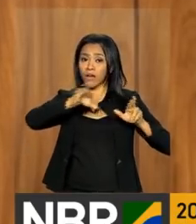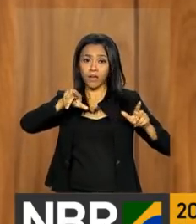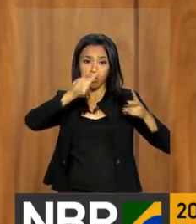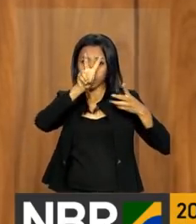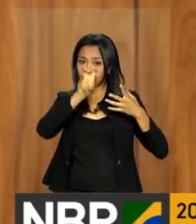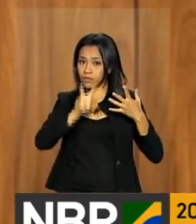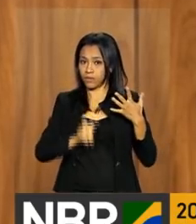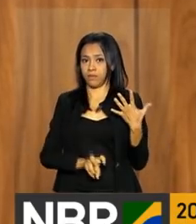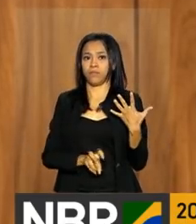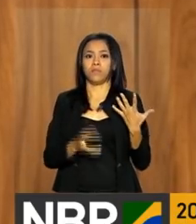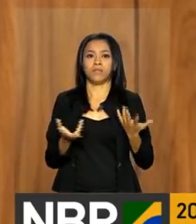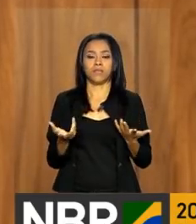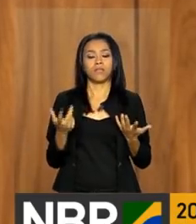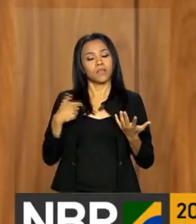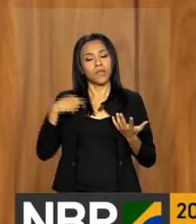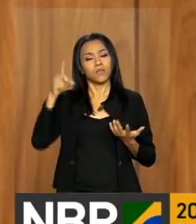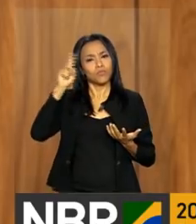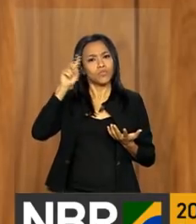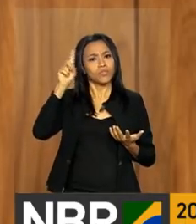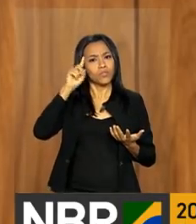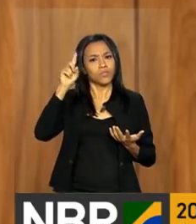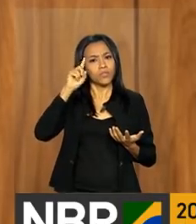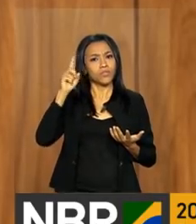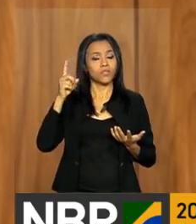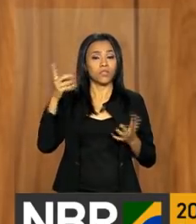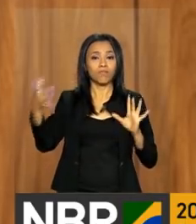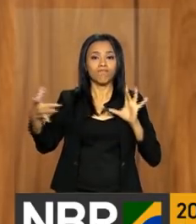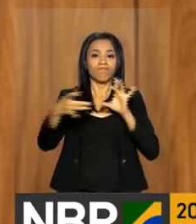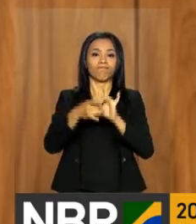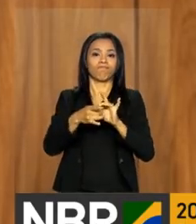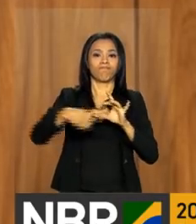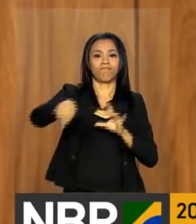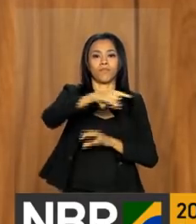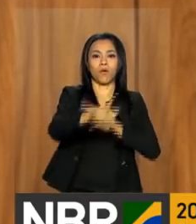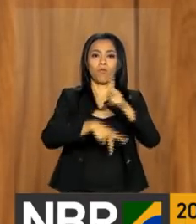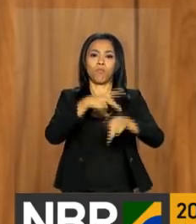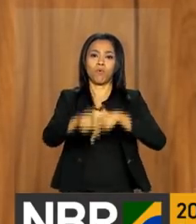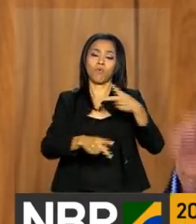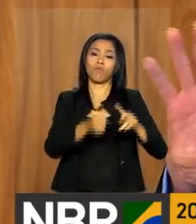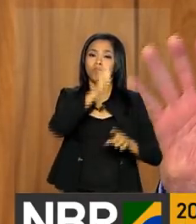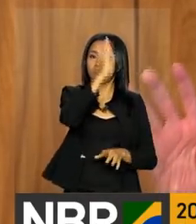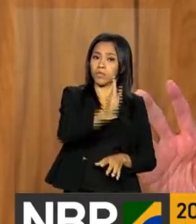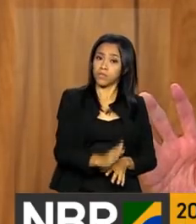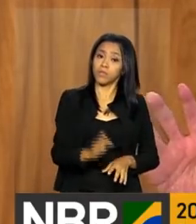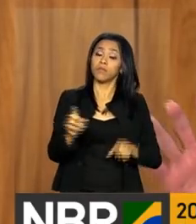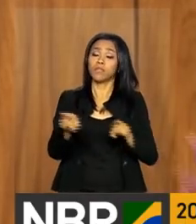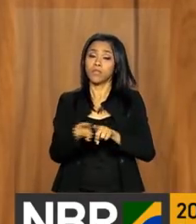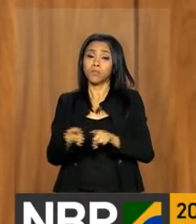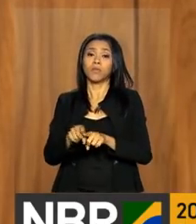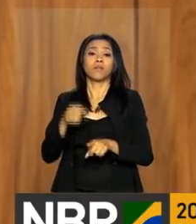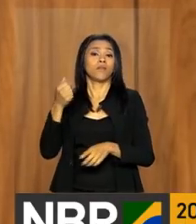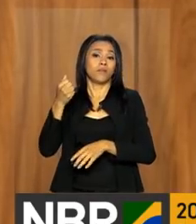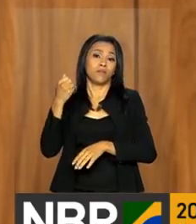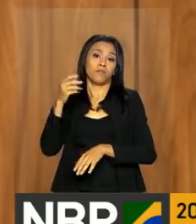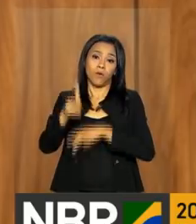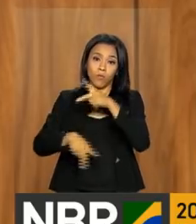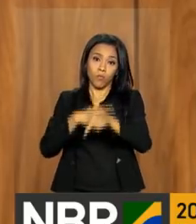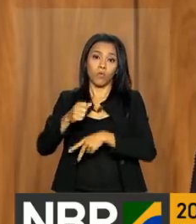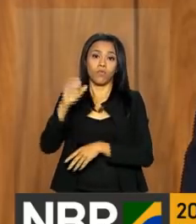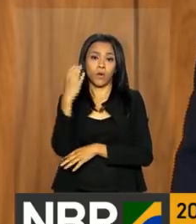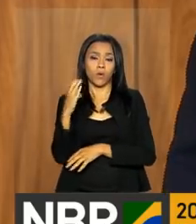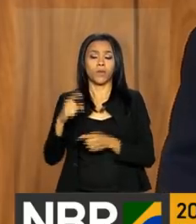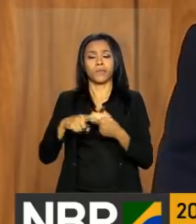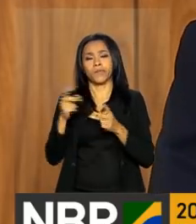dizem respeito ao dia a dia dos brasileiros e colombianos, como, por exemplo, segurança pública,